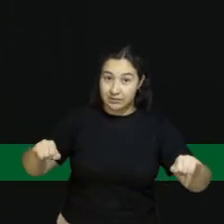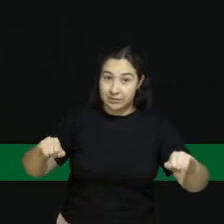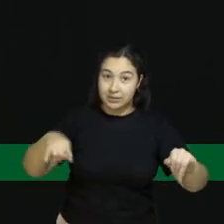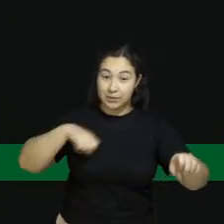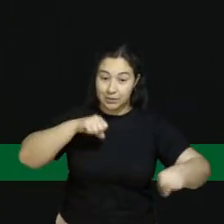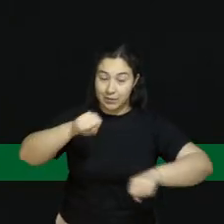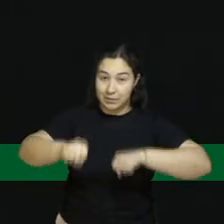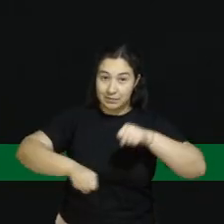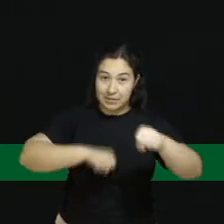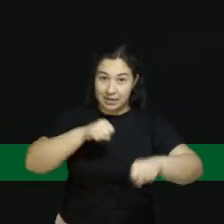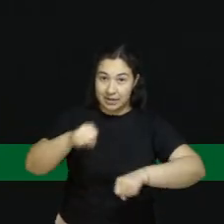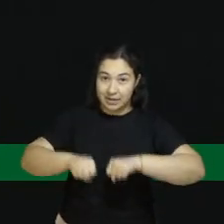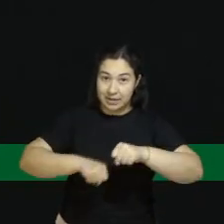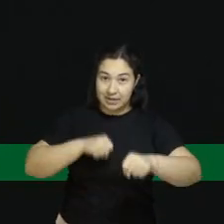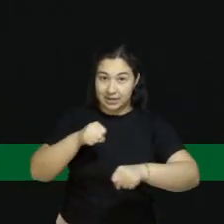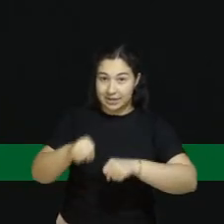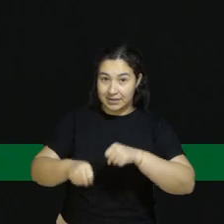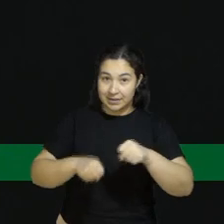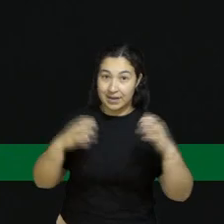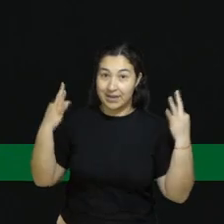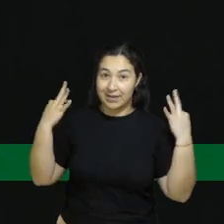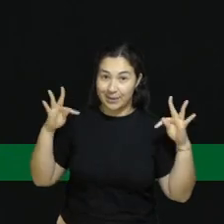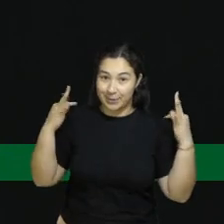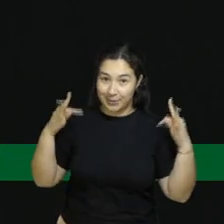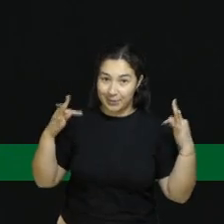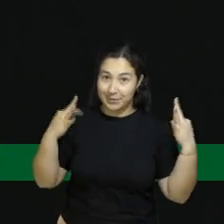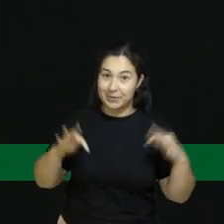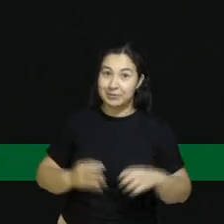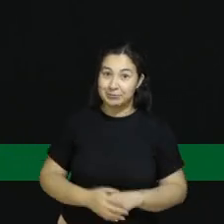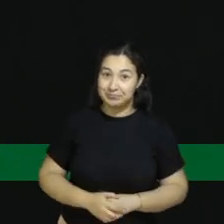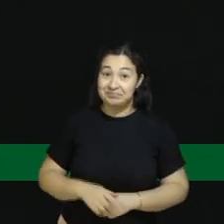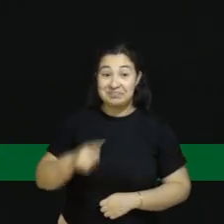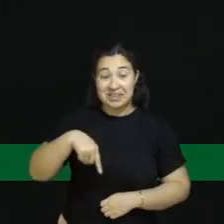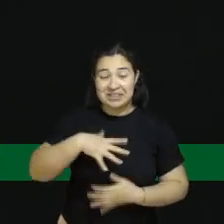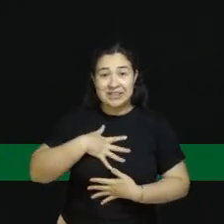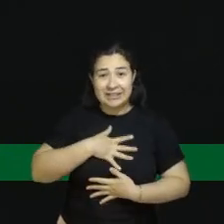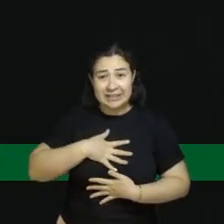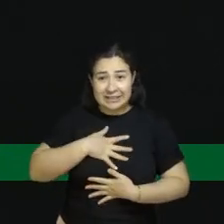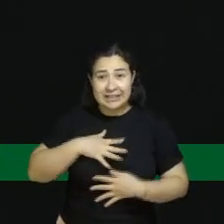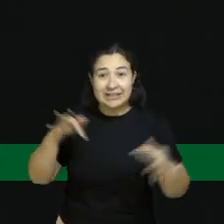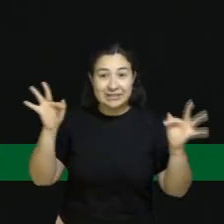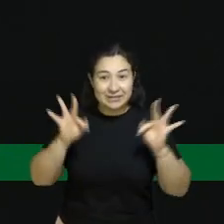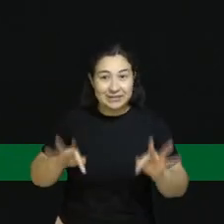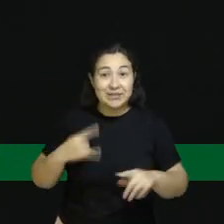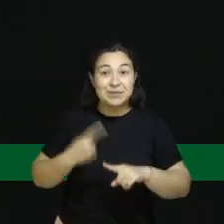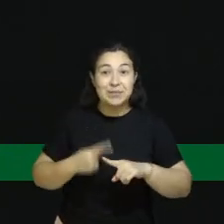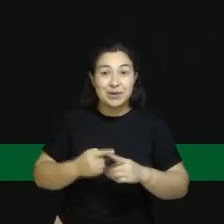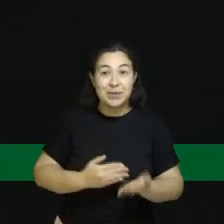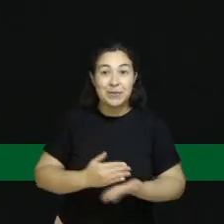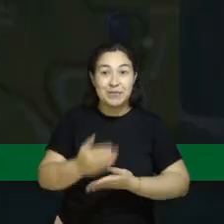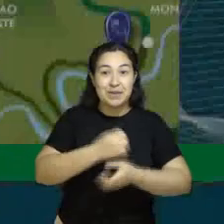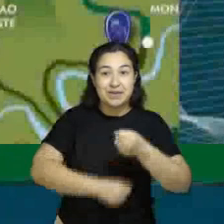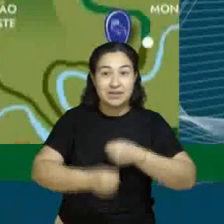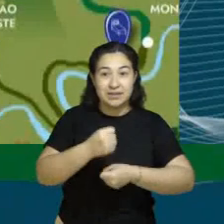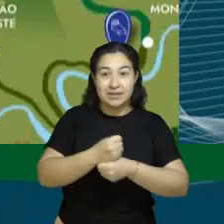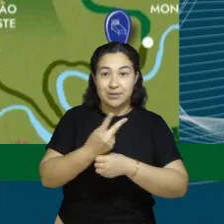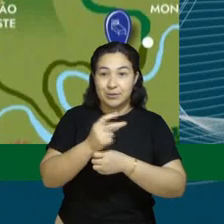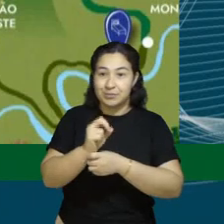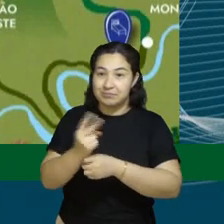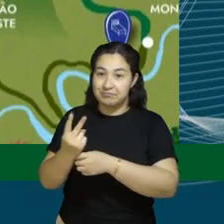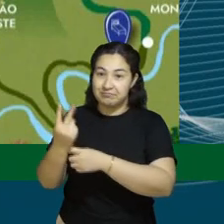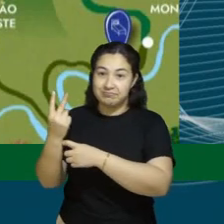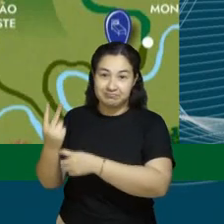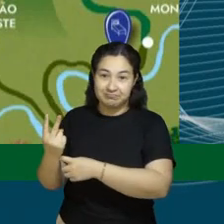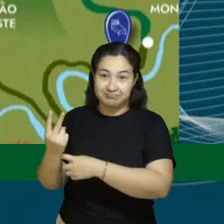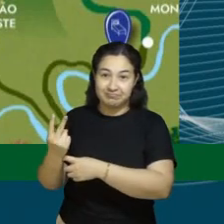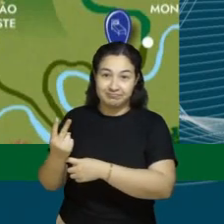Caminhos da Fronteira. É uma satisfação enorme a gente falar sobre esse projeto que começou em 2022. A Rota